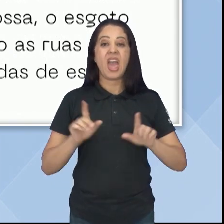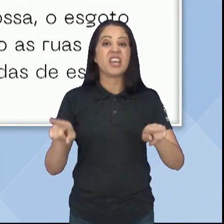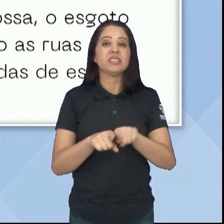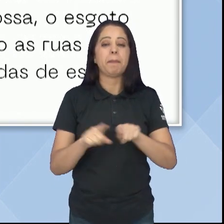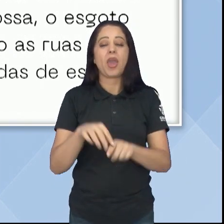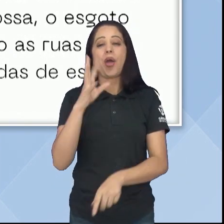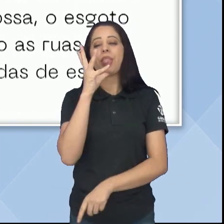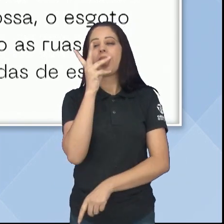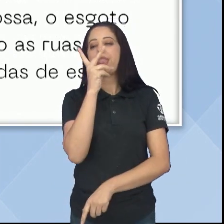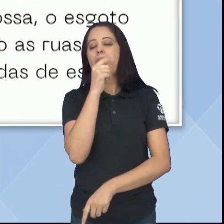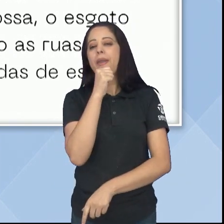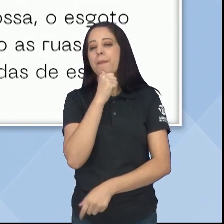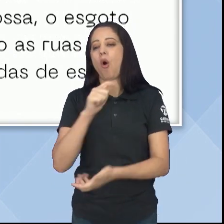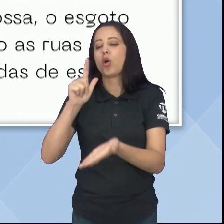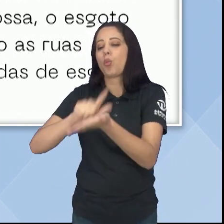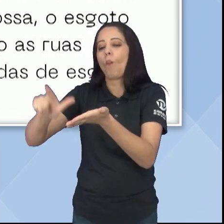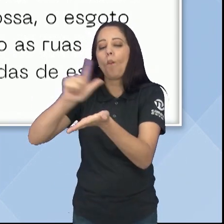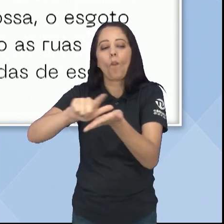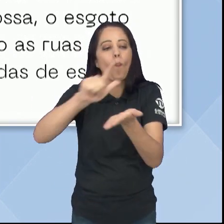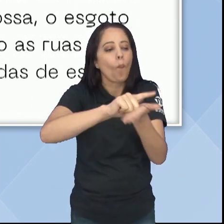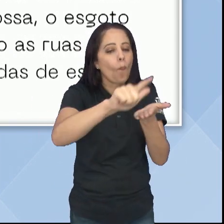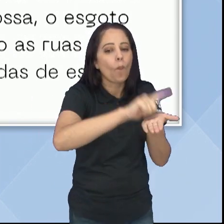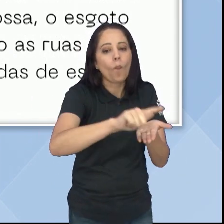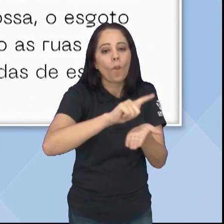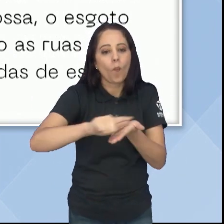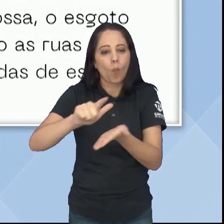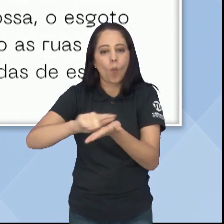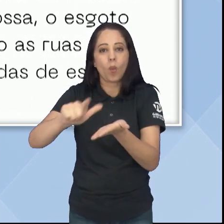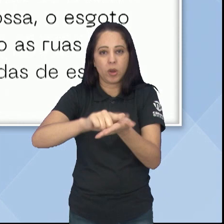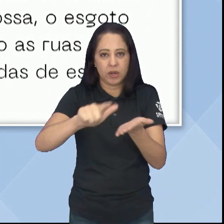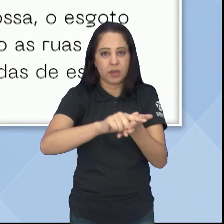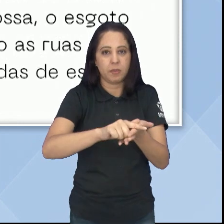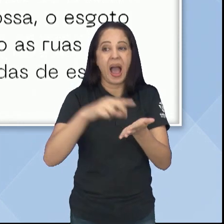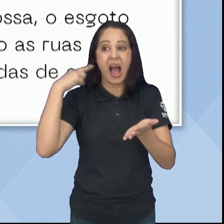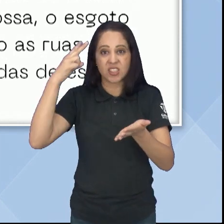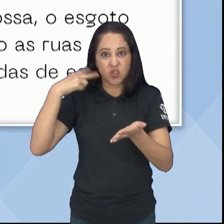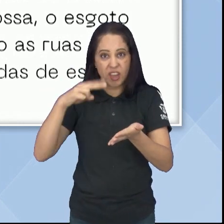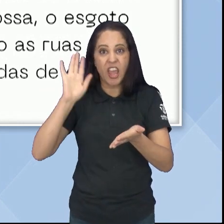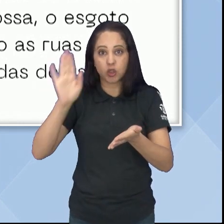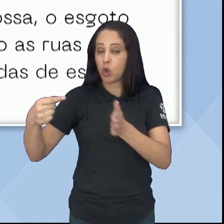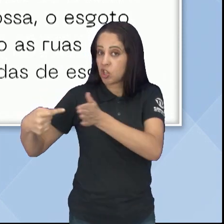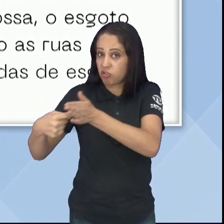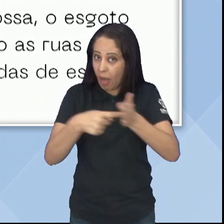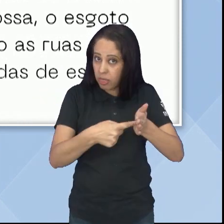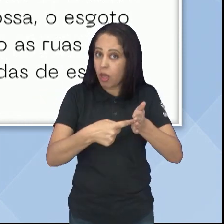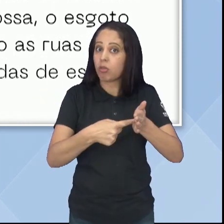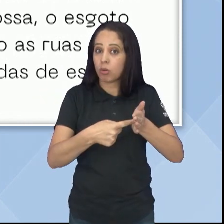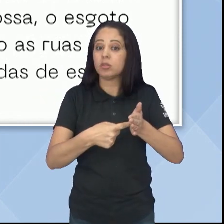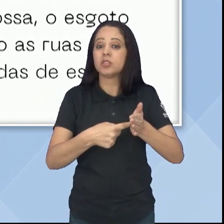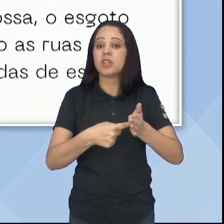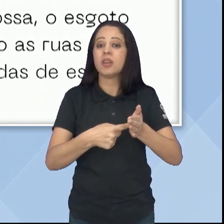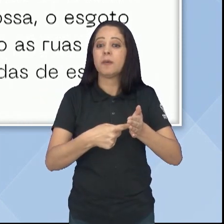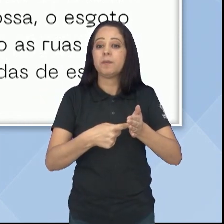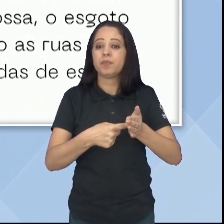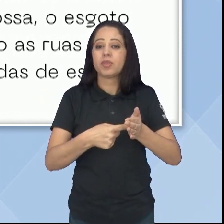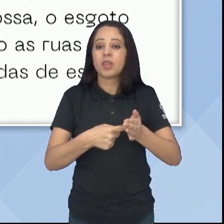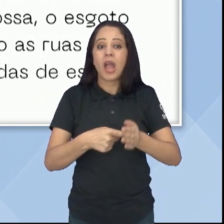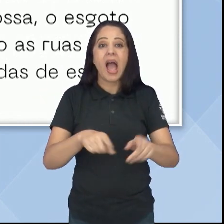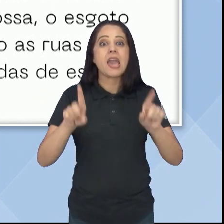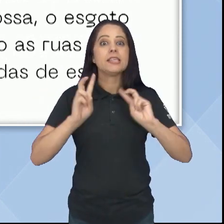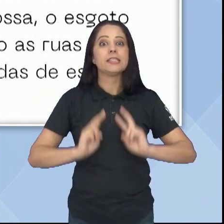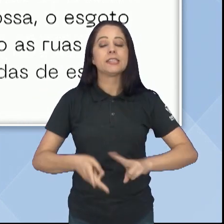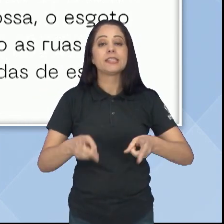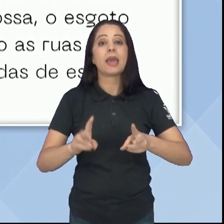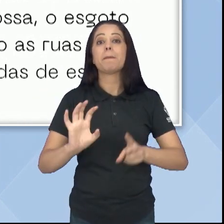limpeza do serviço do limpa-fossa, que as vereadoras denunciaram a semana passada, o esgoto fica